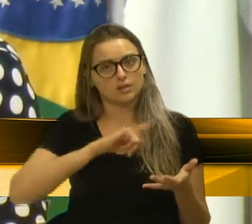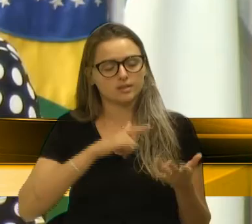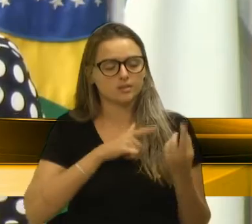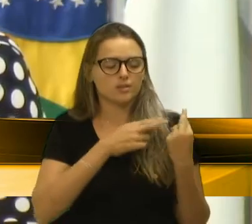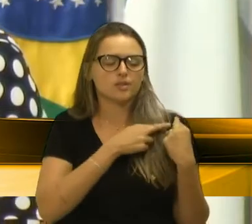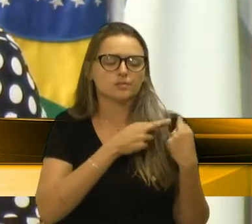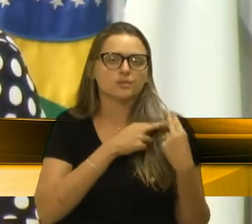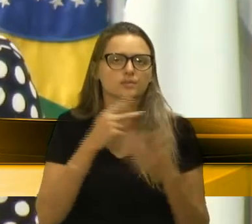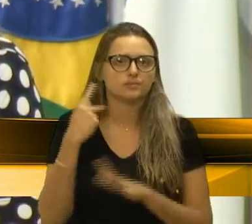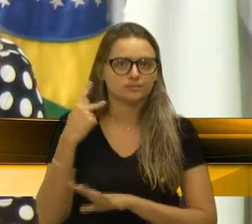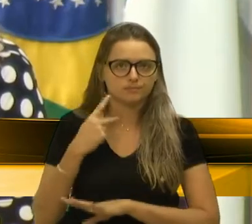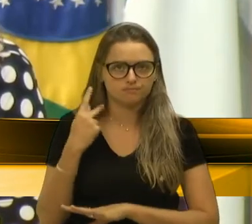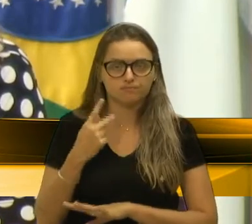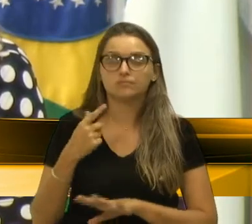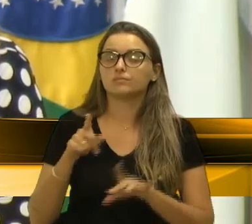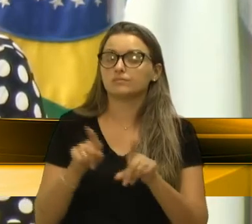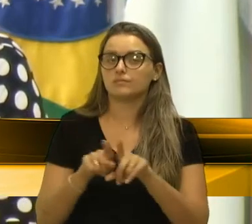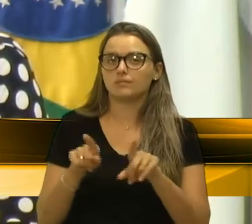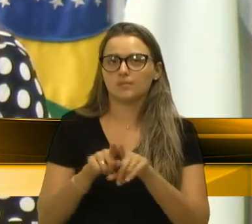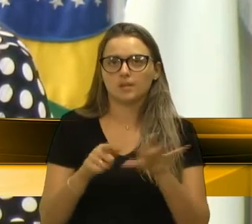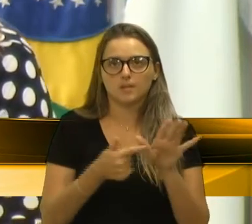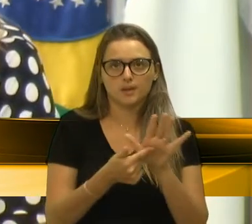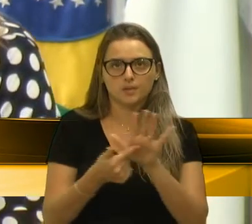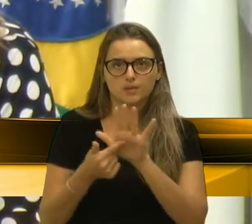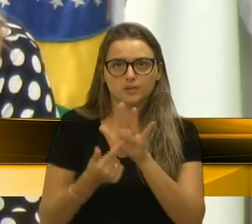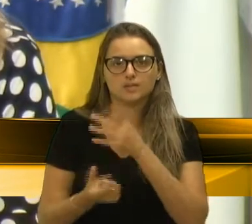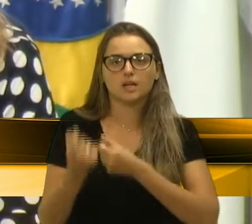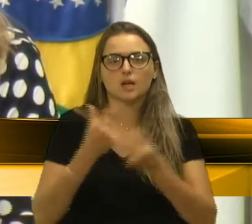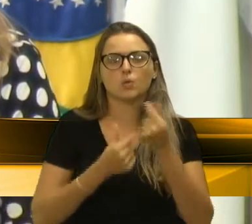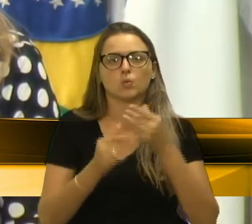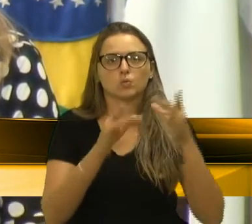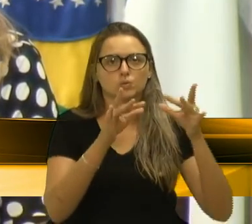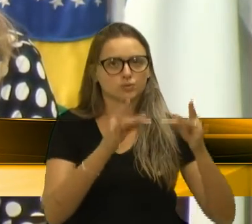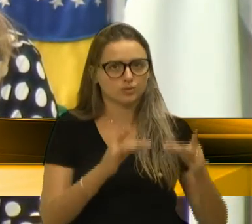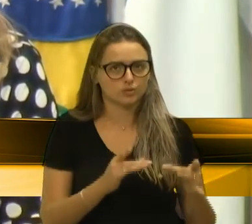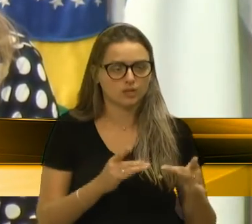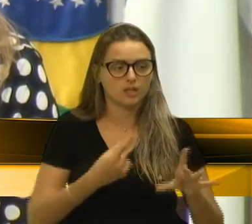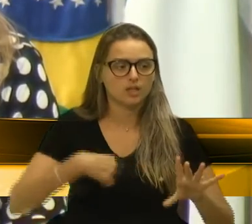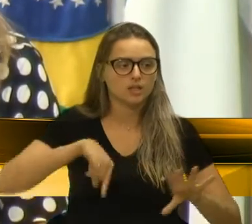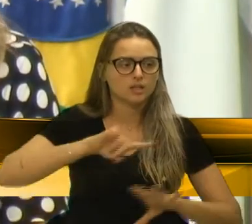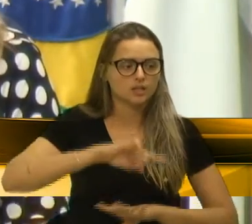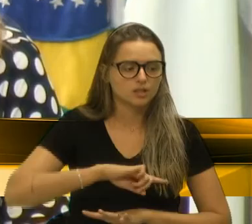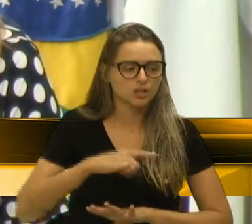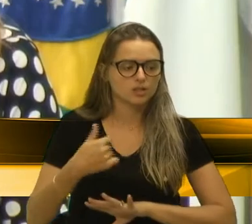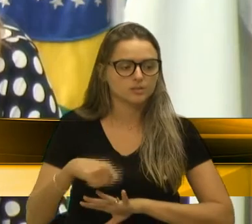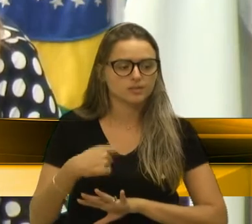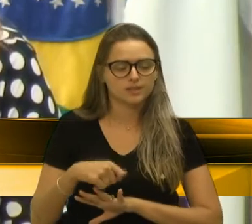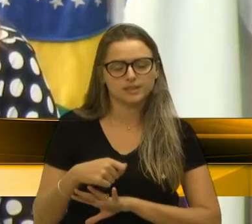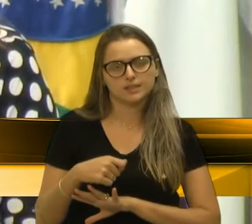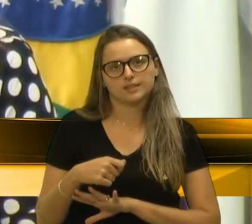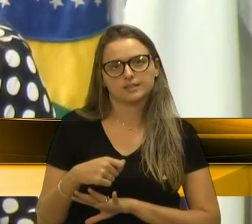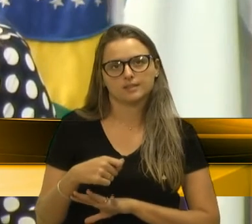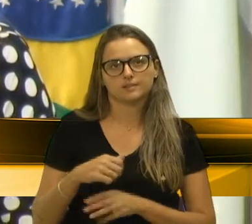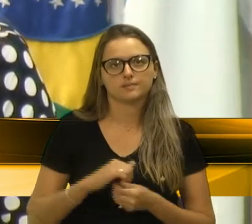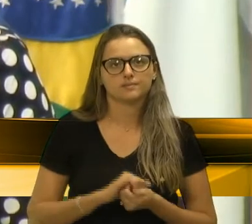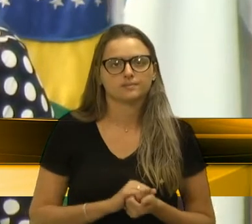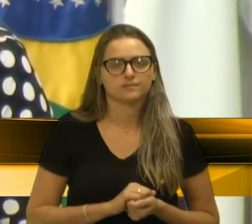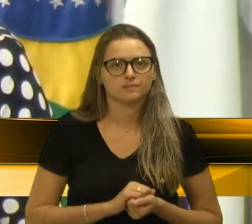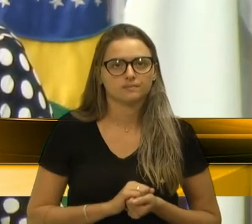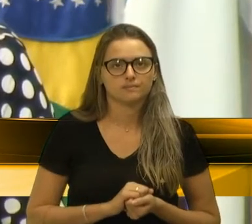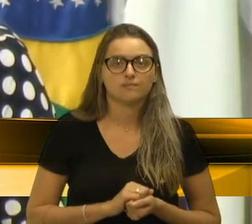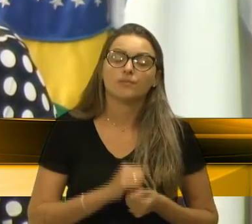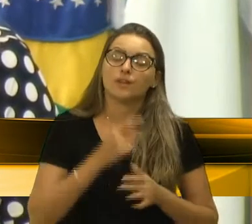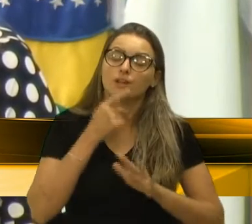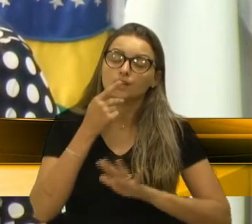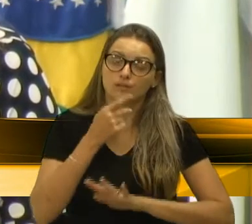presente, também apresentar alguns pontos, né, que nós precisamos desmistificar e